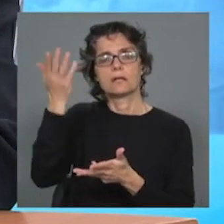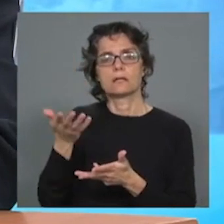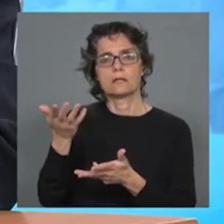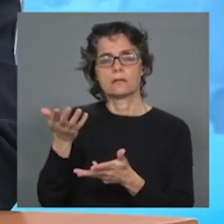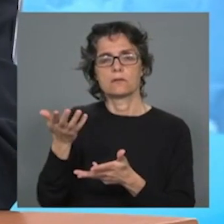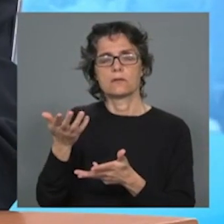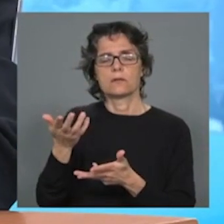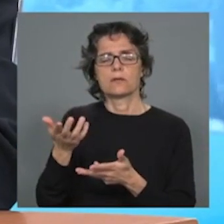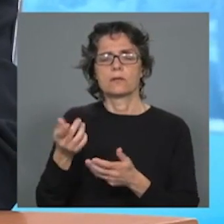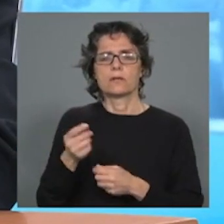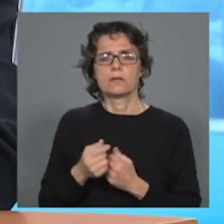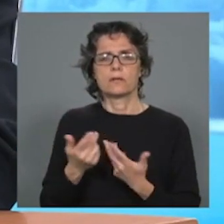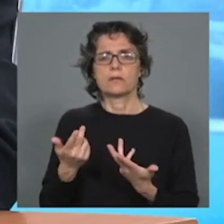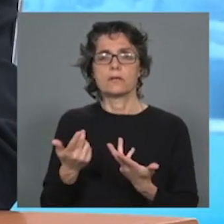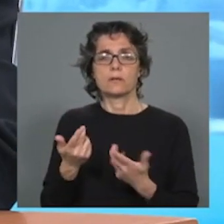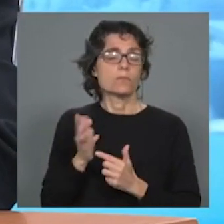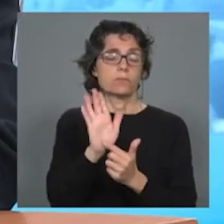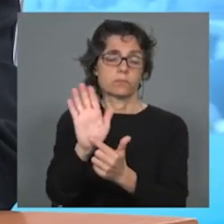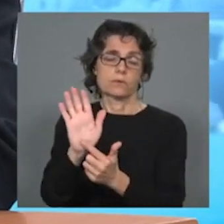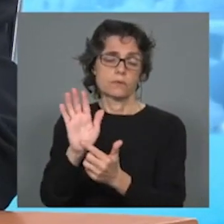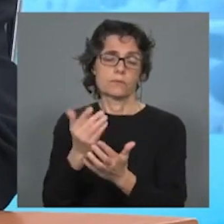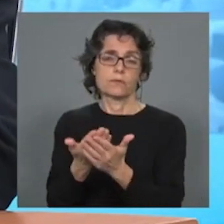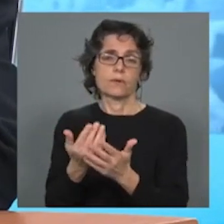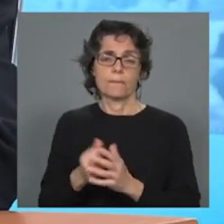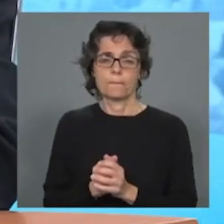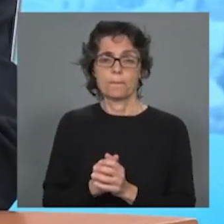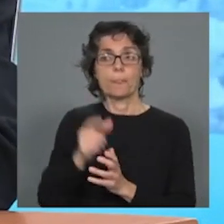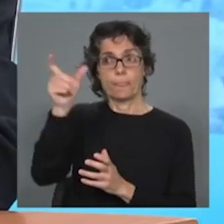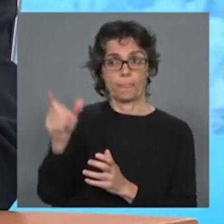Não é? E isso, de facto, Carlos de Foucault,